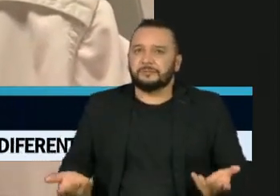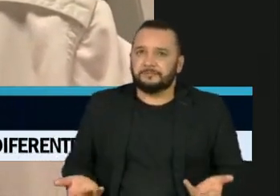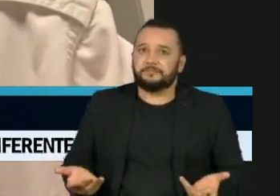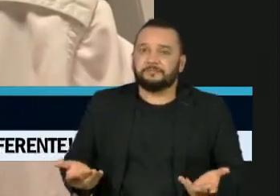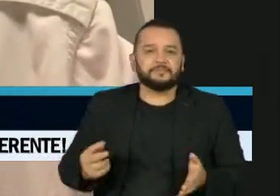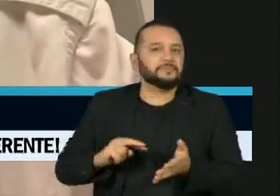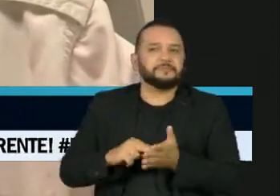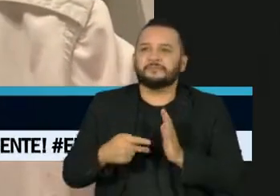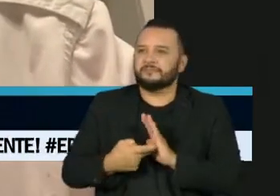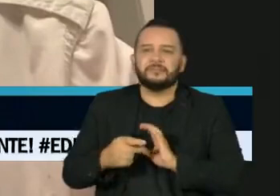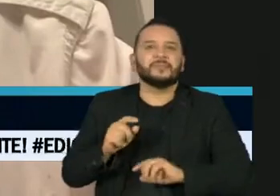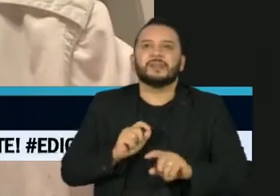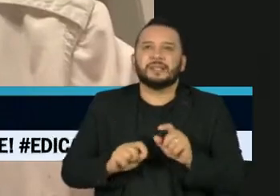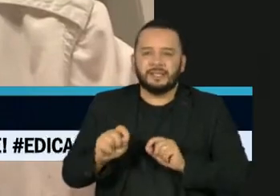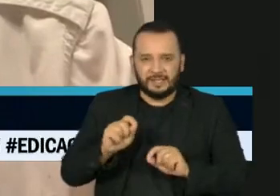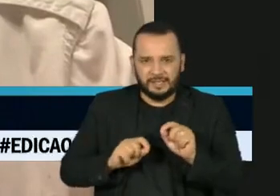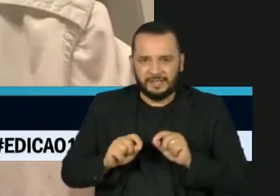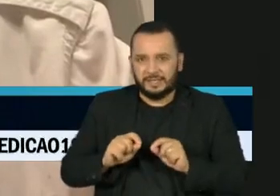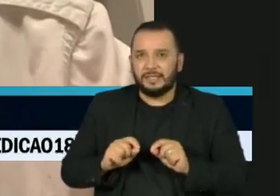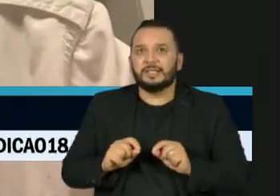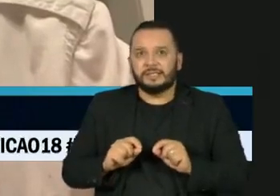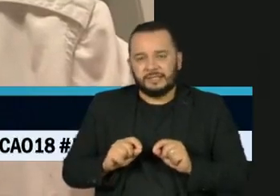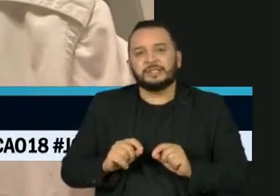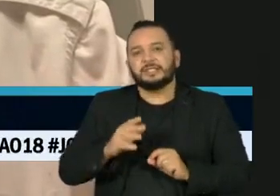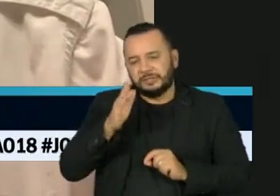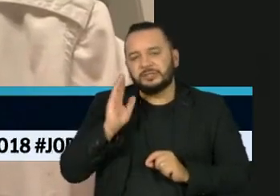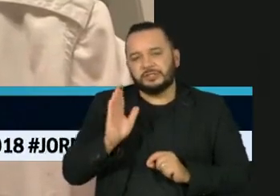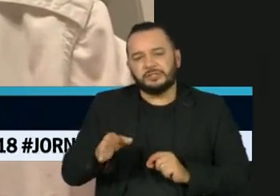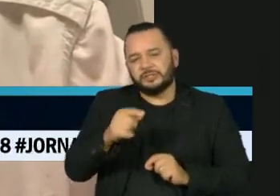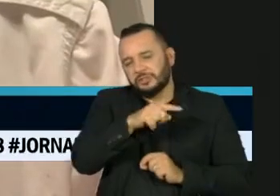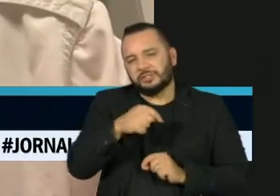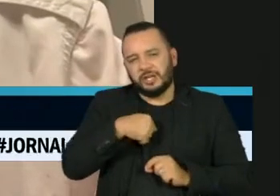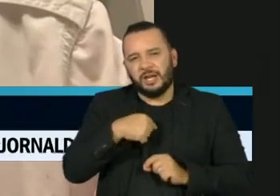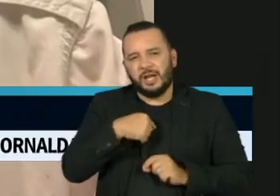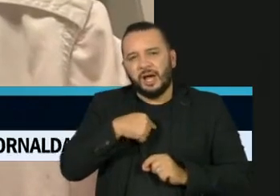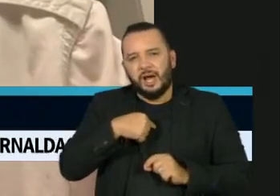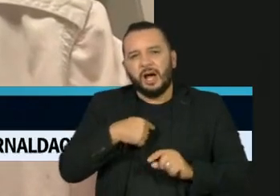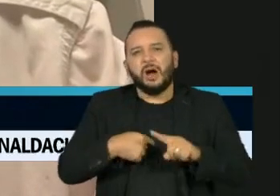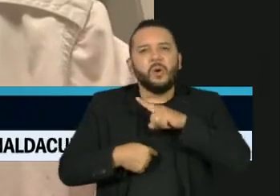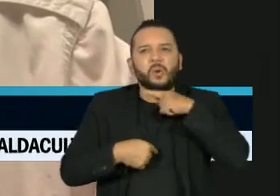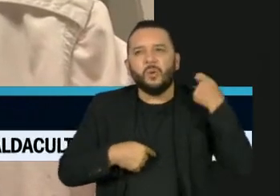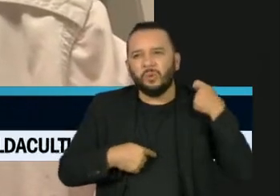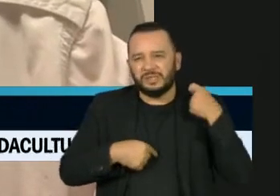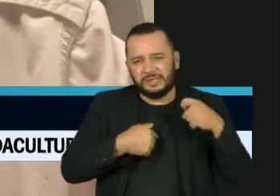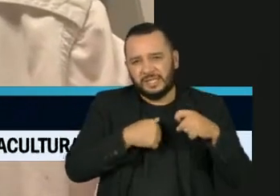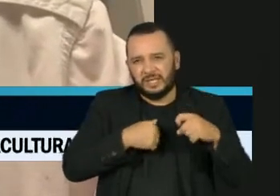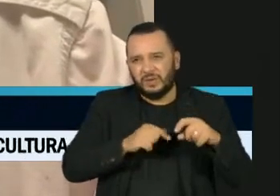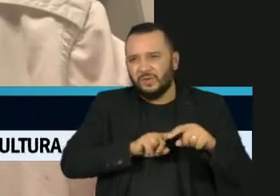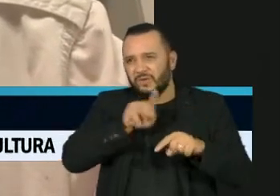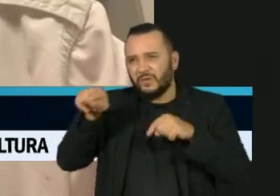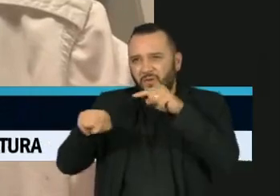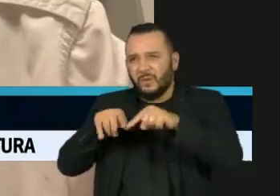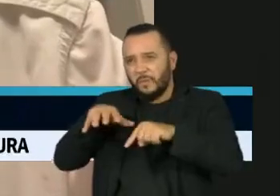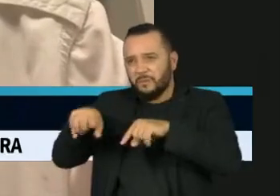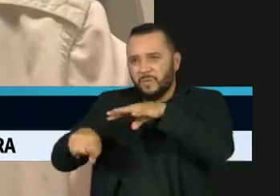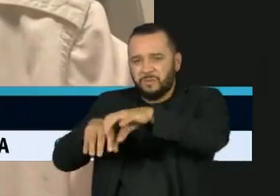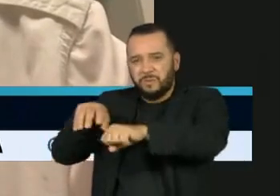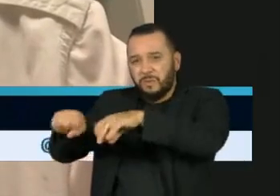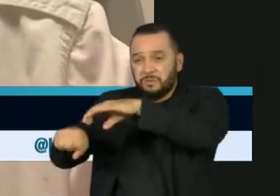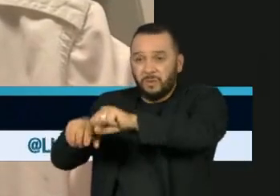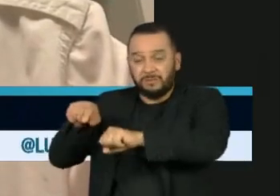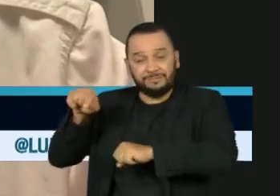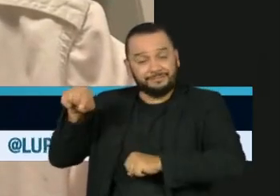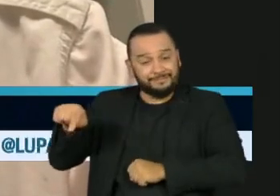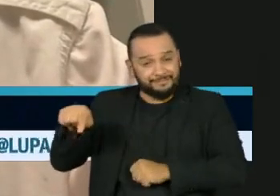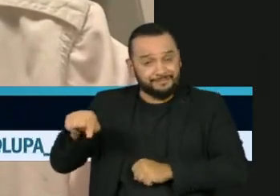Isso significa que essa ofensiva não será contrarrestada, e isso